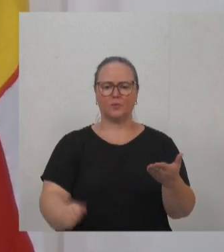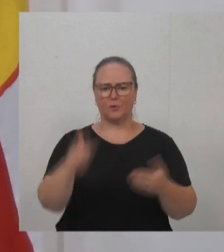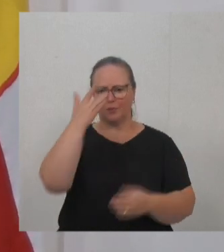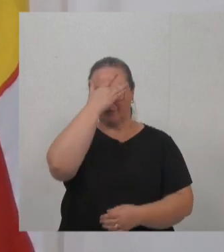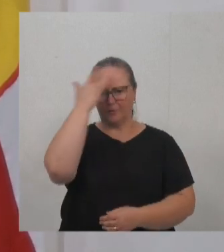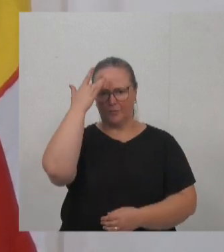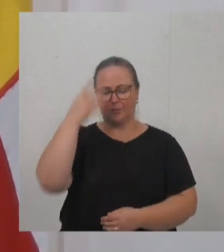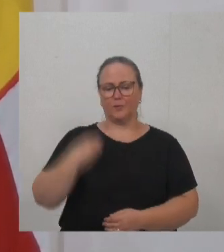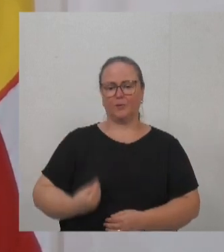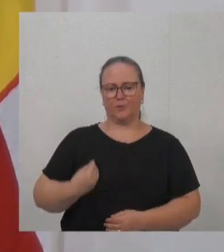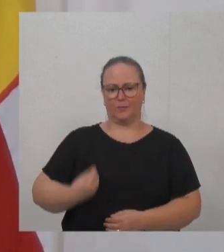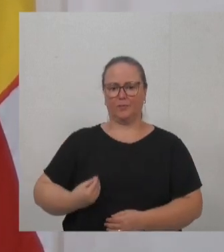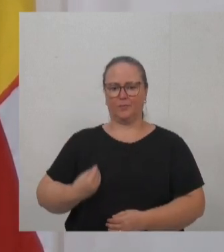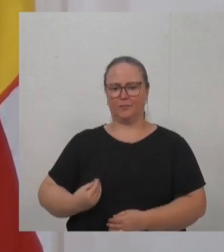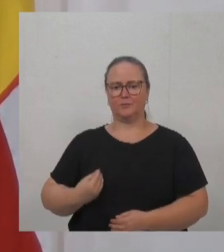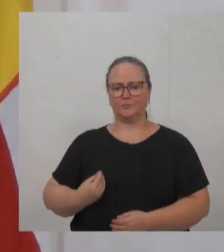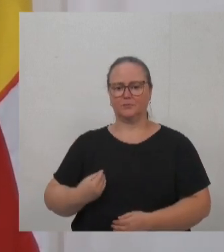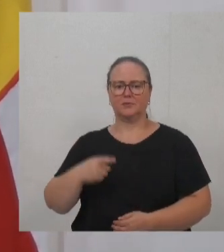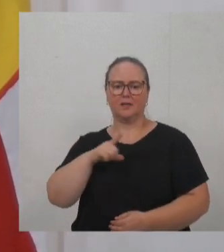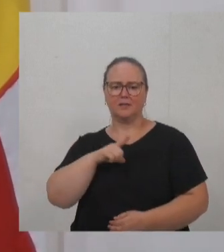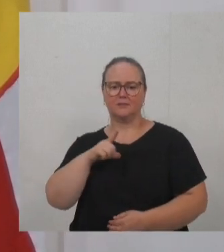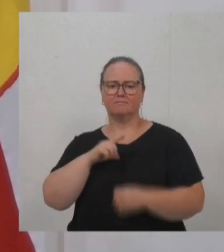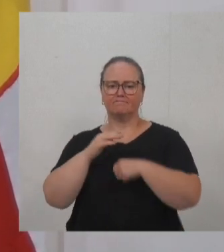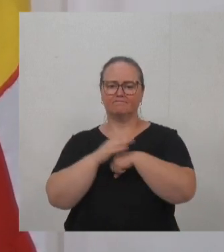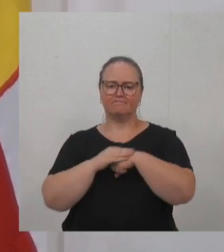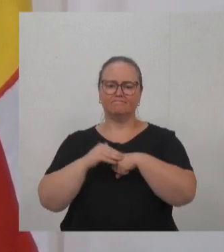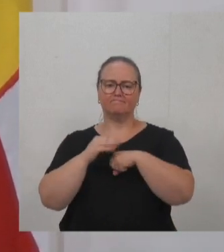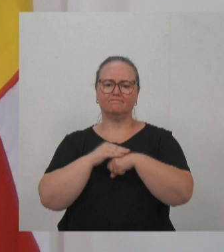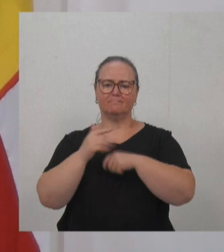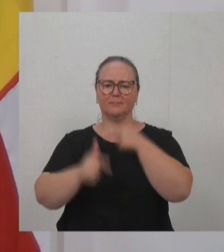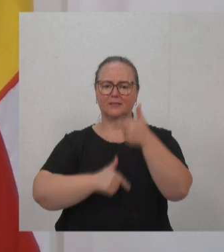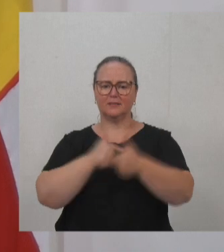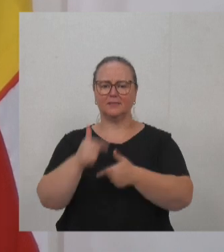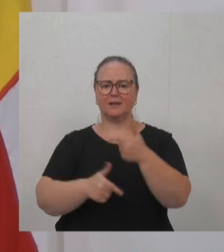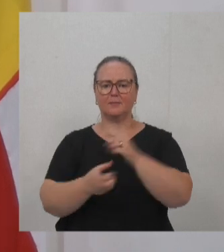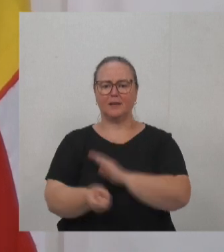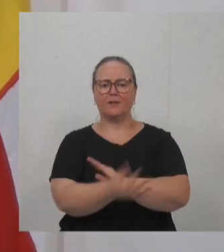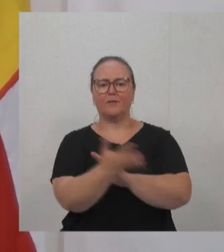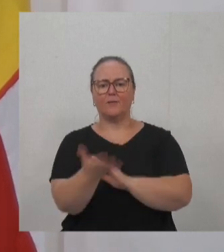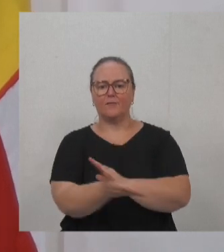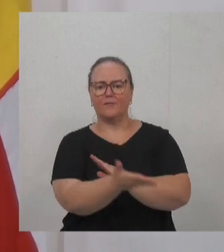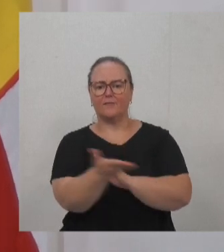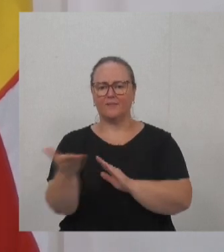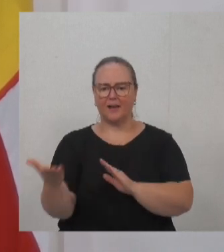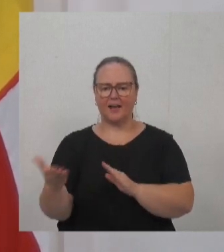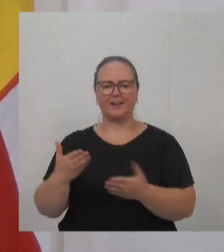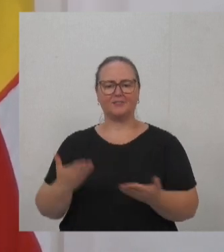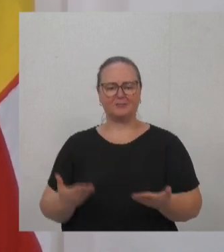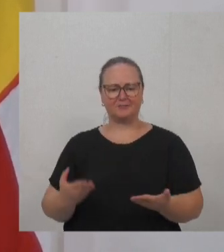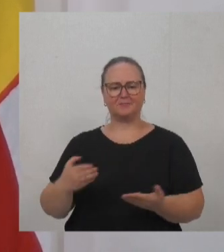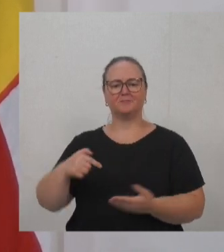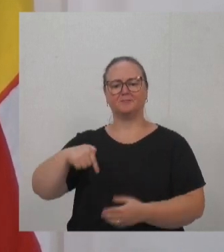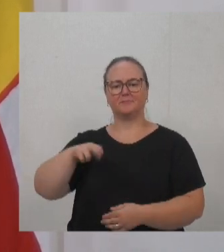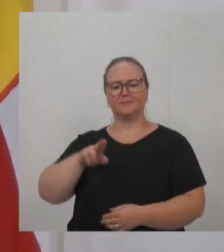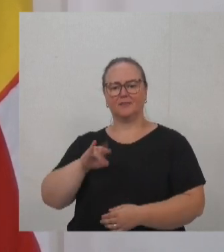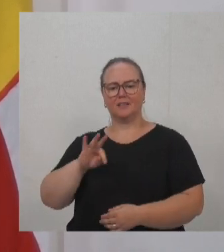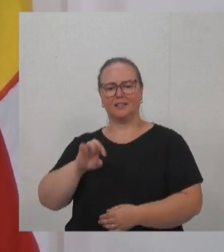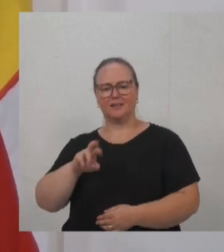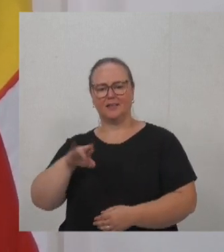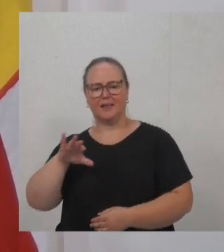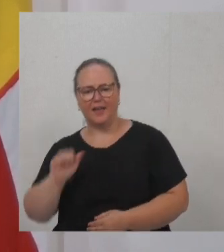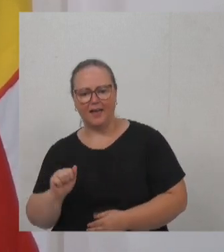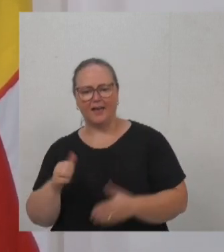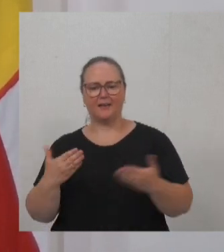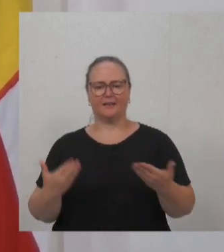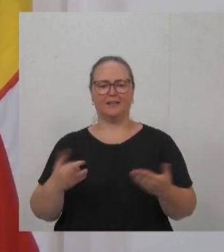deixar de nominar, porque tenho um carinho grande, trabalhei com ambos aqui, doutora Quitéria, doutor Rubens,